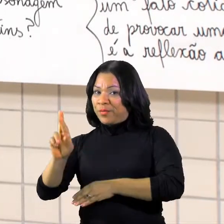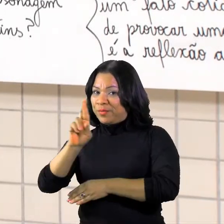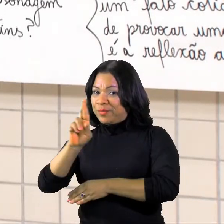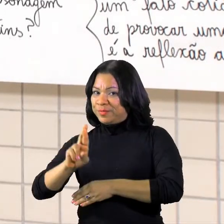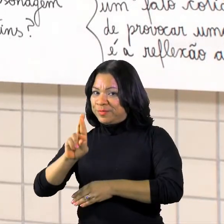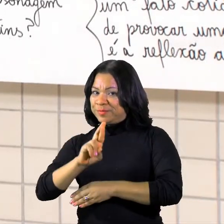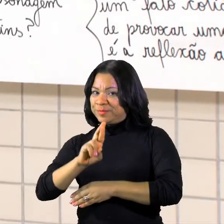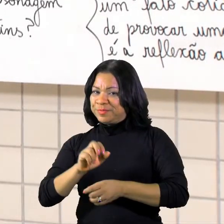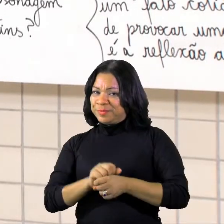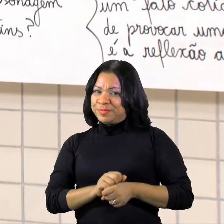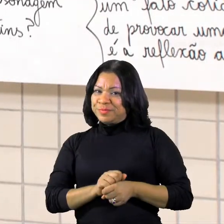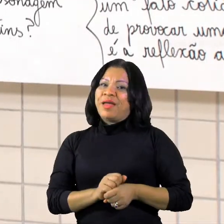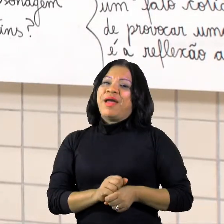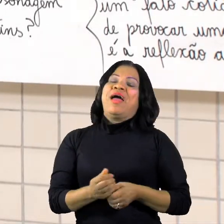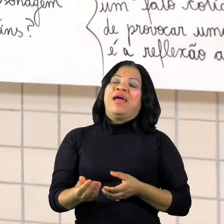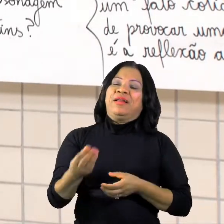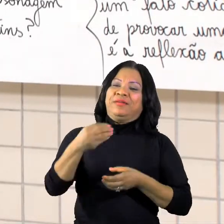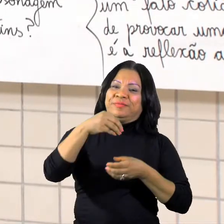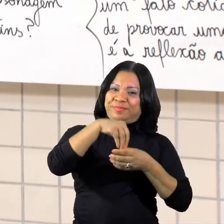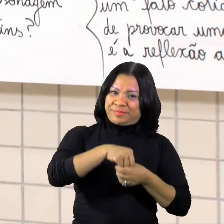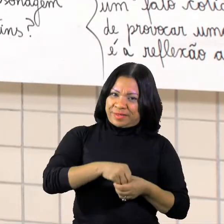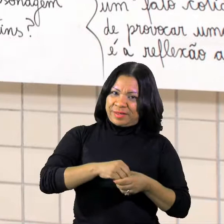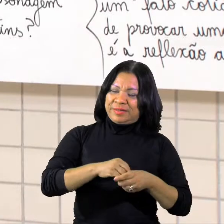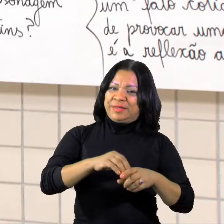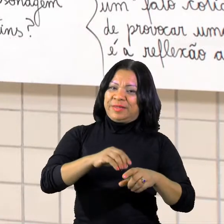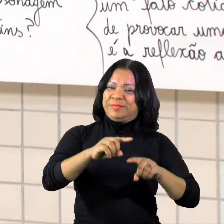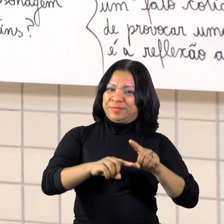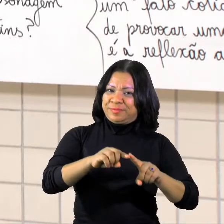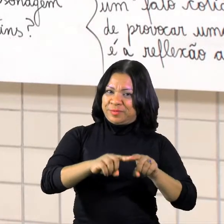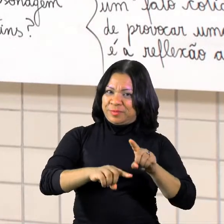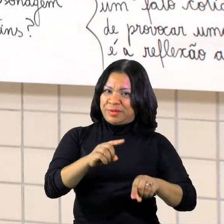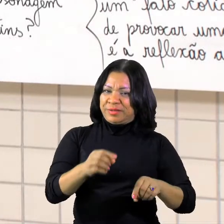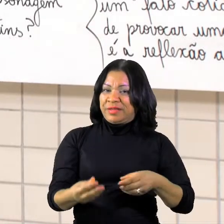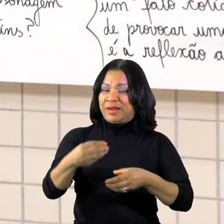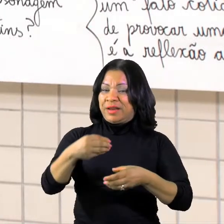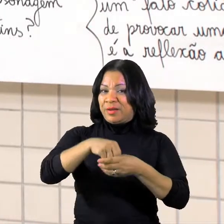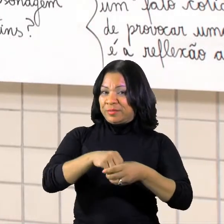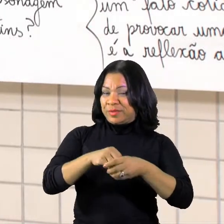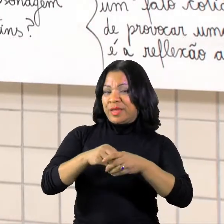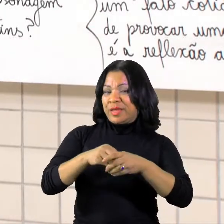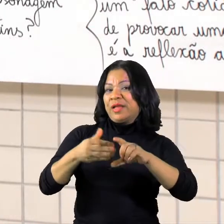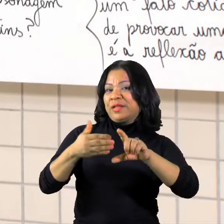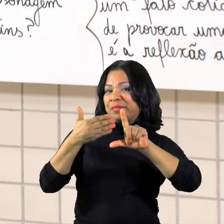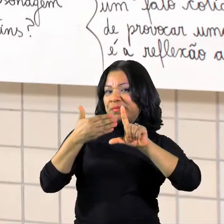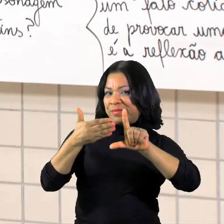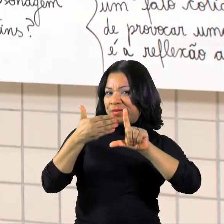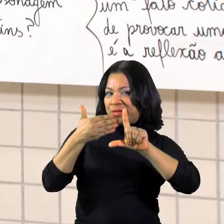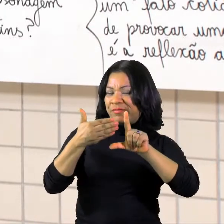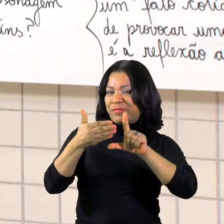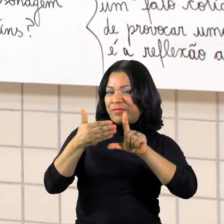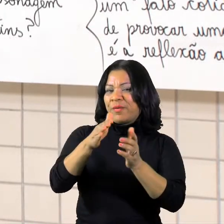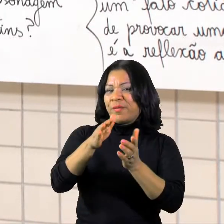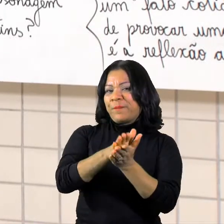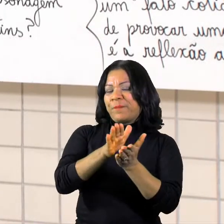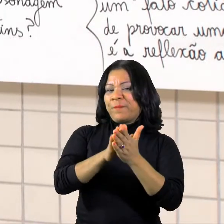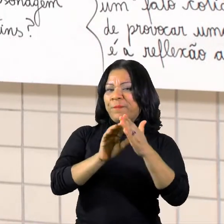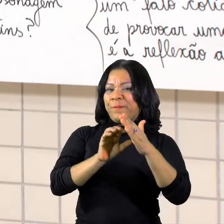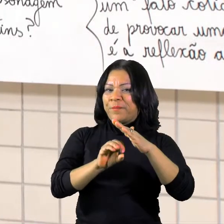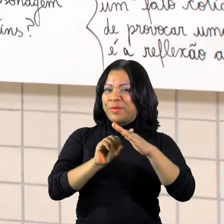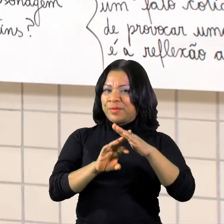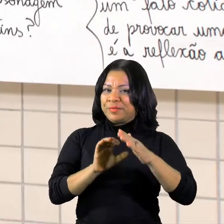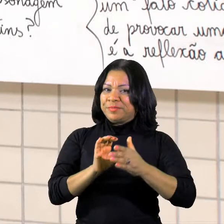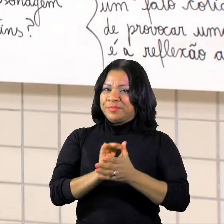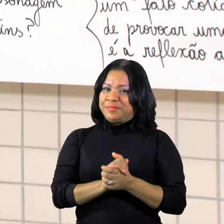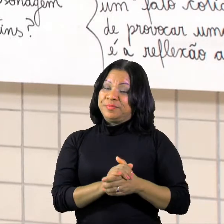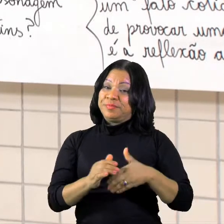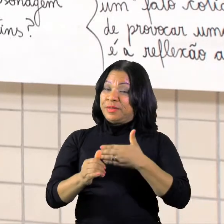no material de vocês, disponível na plataforma Homeschool. A partir dessa crônica, nós vamos discutir